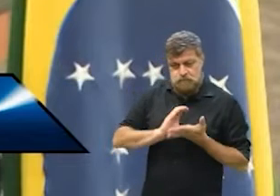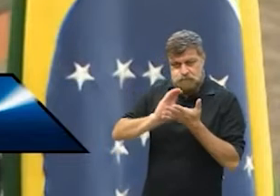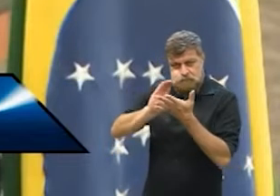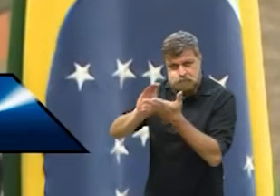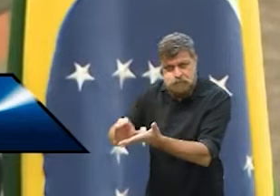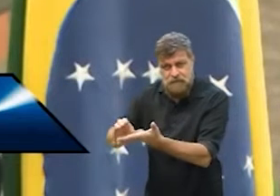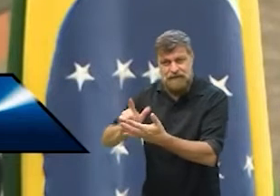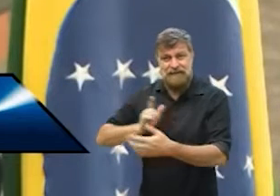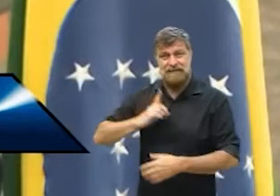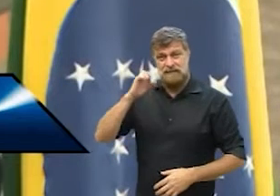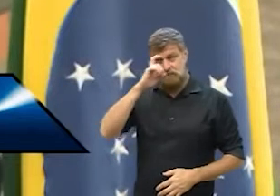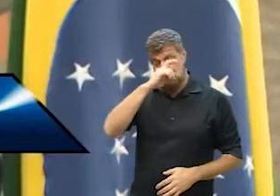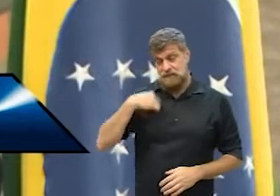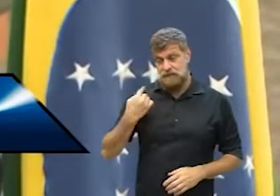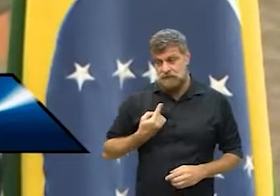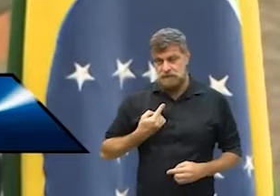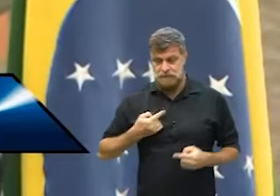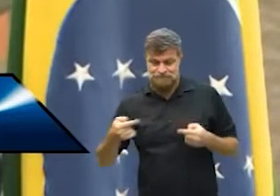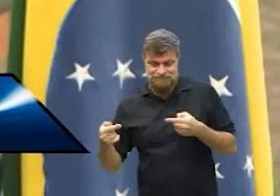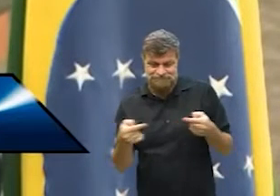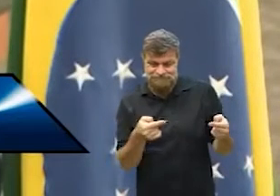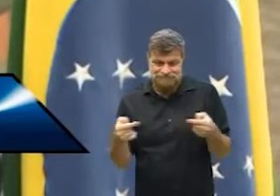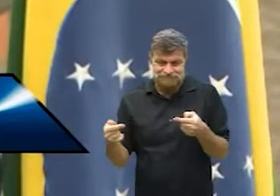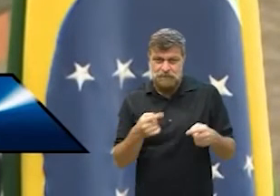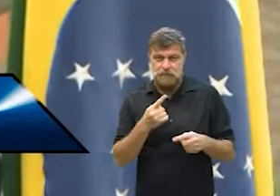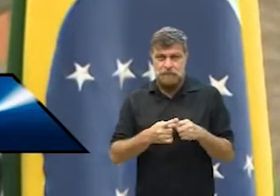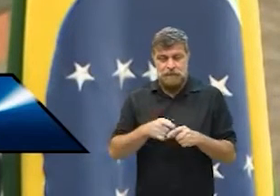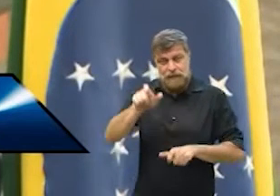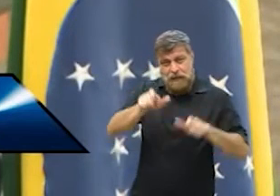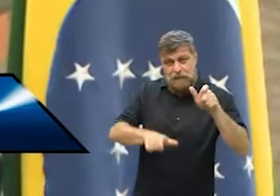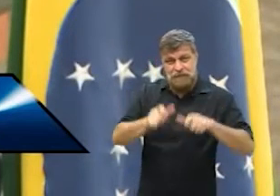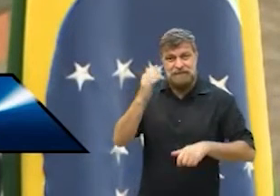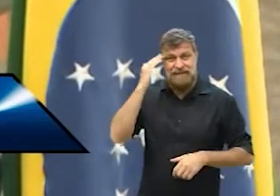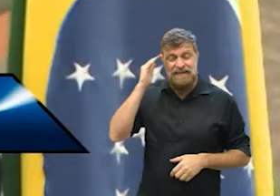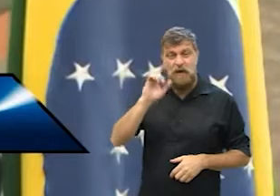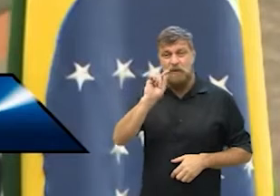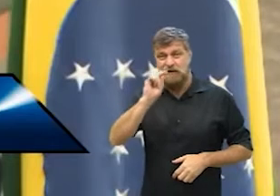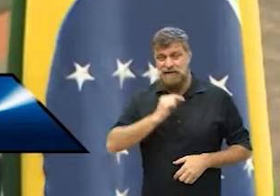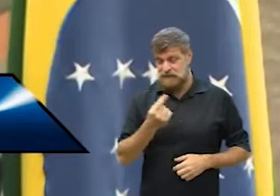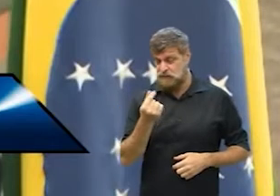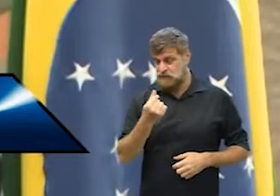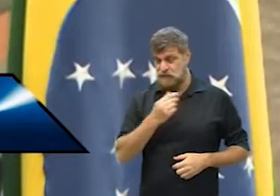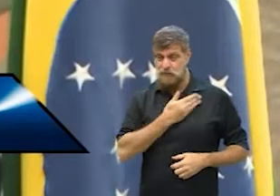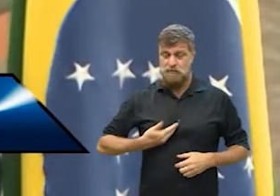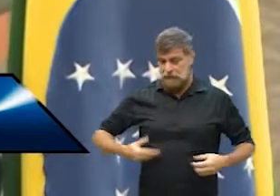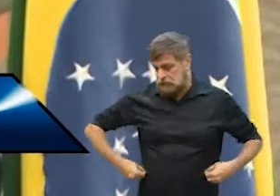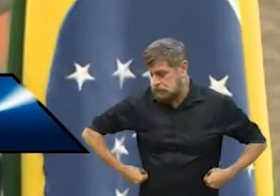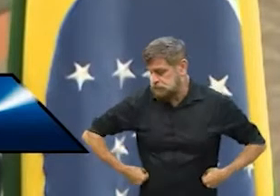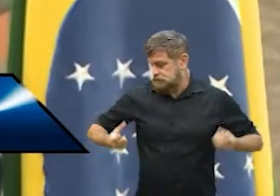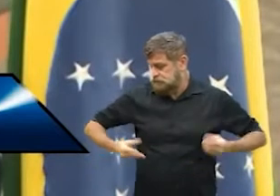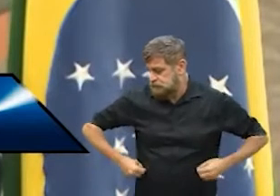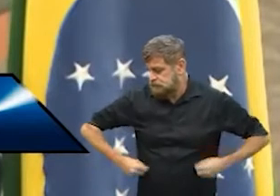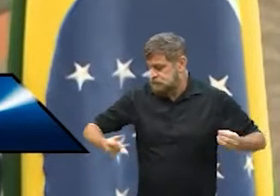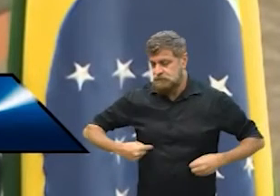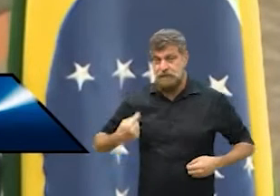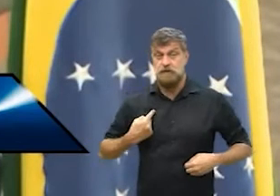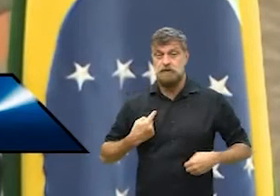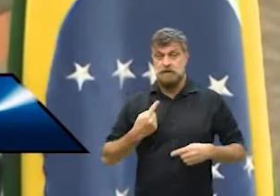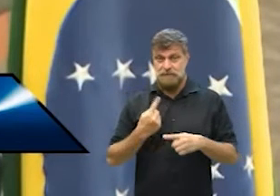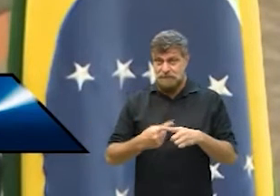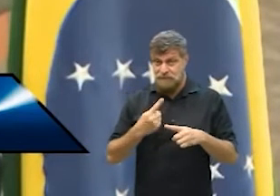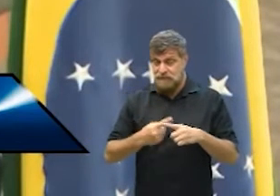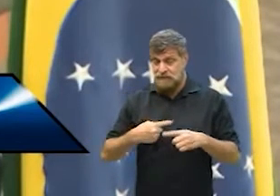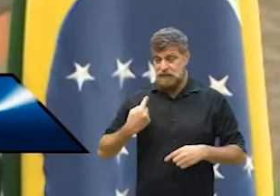um auxílio, existe uma dificuldade da gente dialogar, por muitos entenderem que isso acaba onerando o Estado. Mas a gente tem que